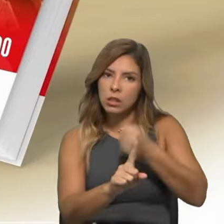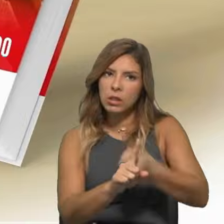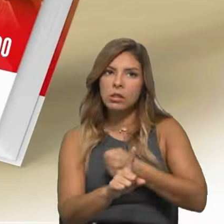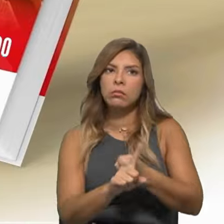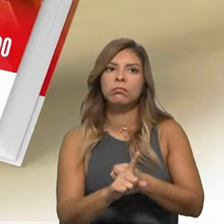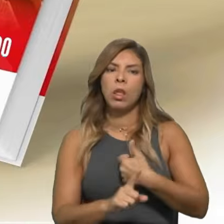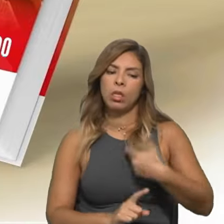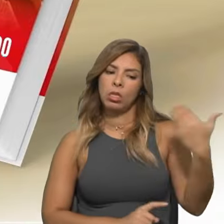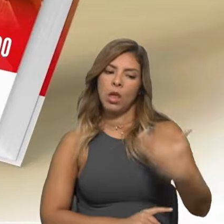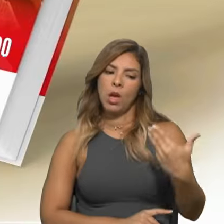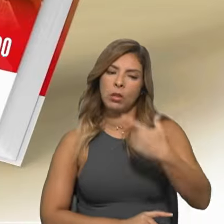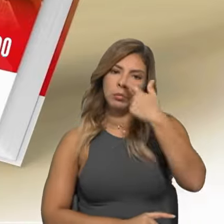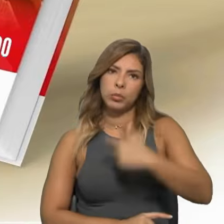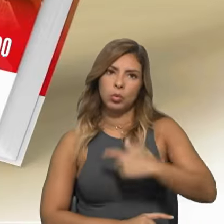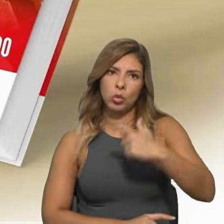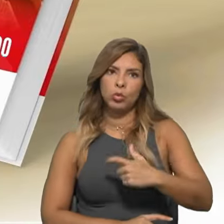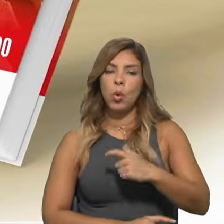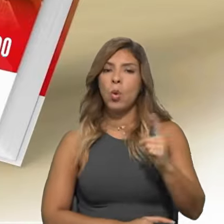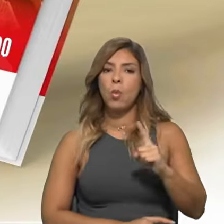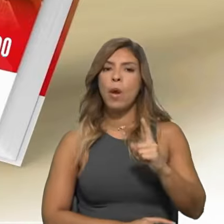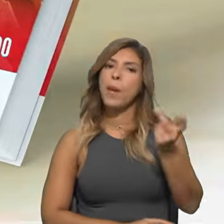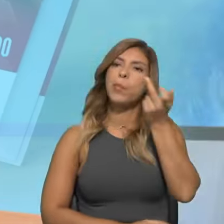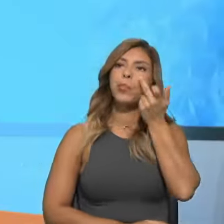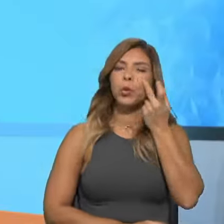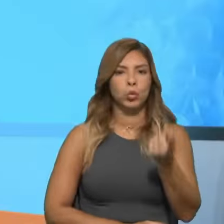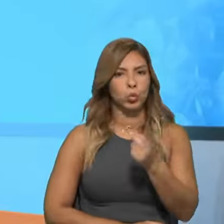um direito humano, não um privilégio.